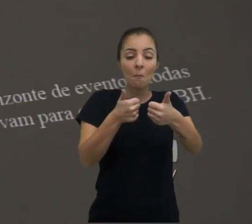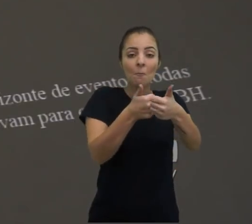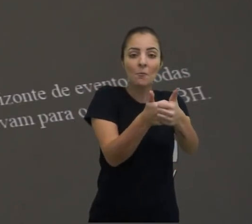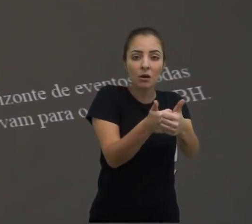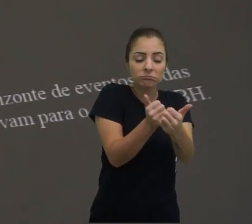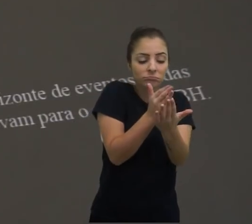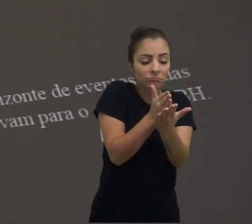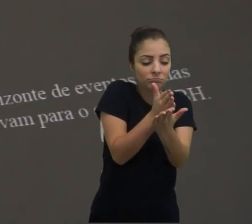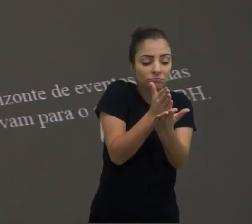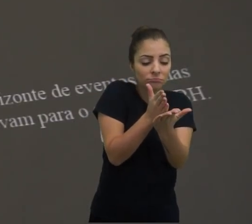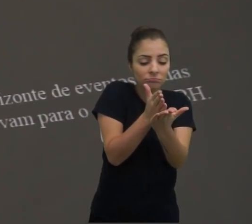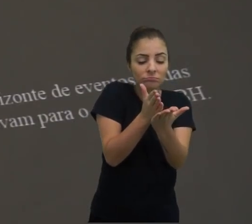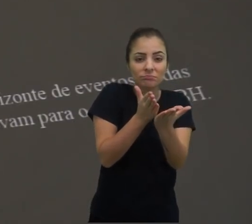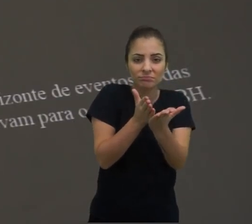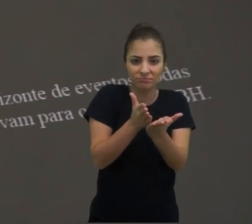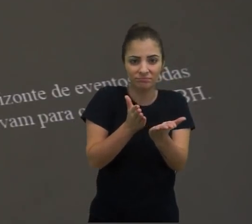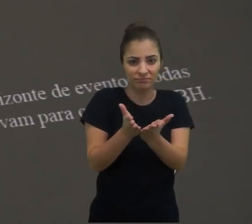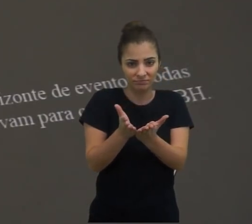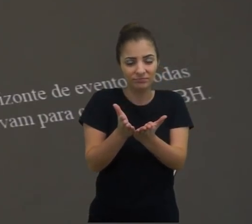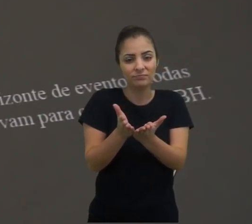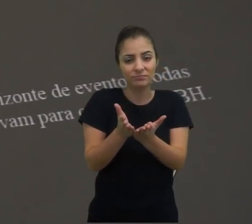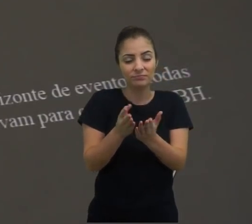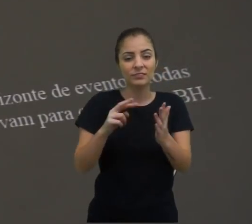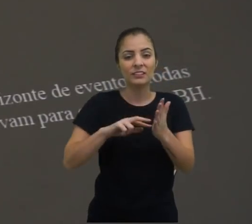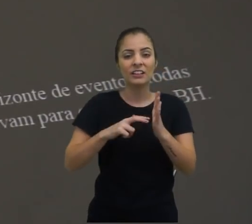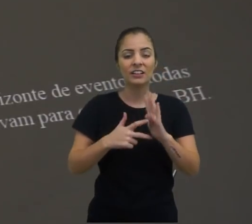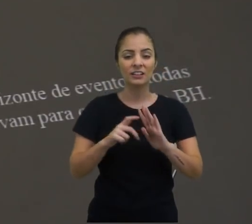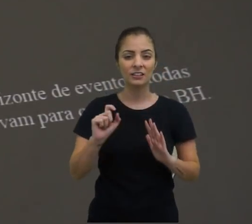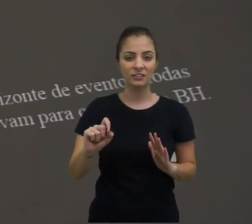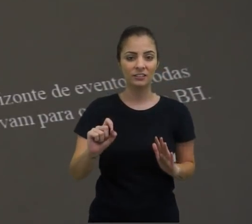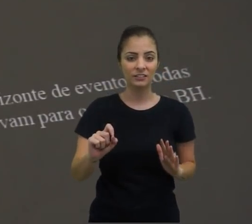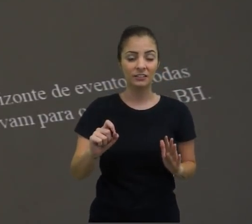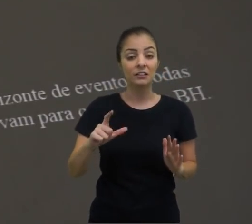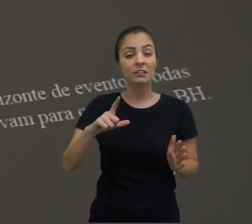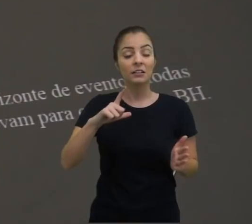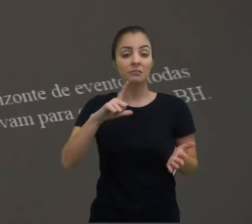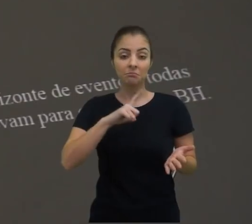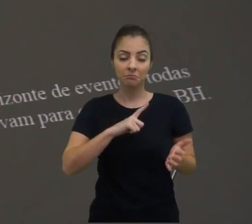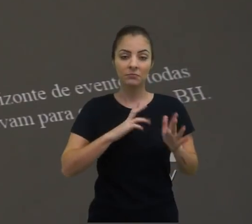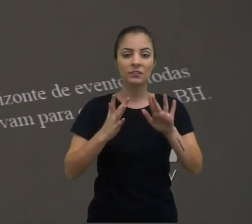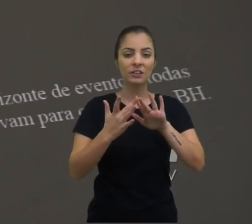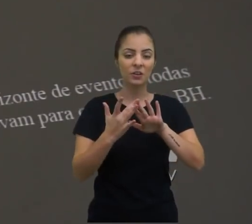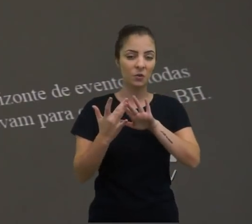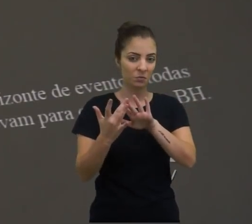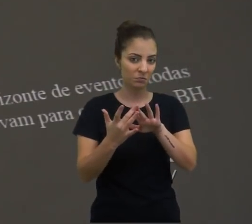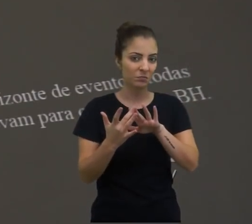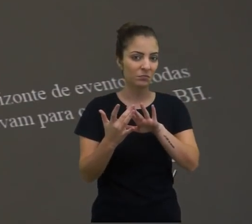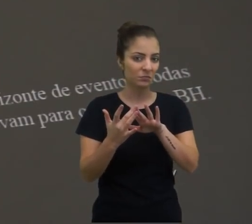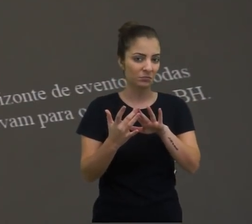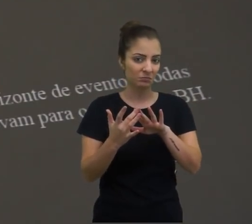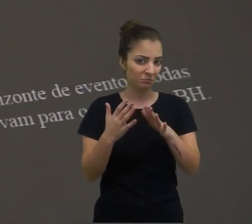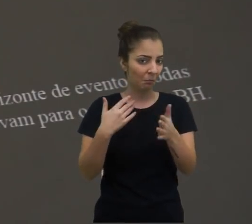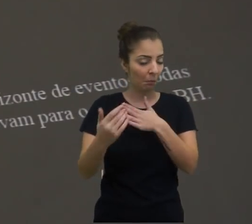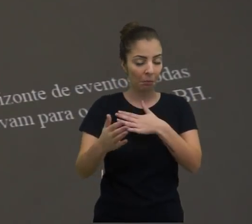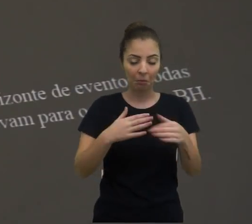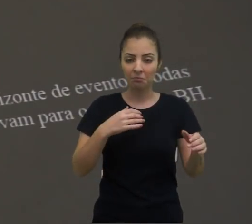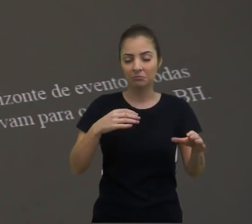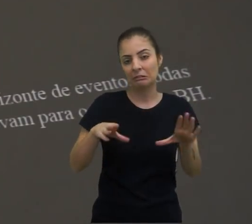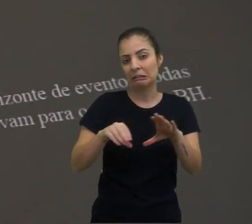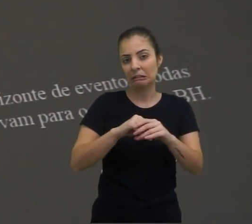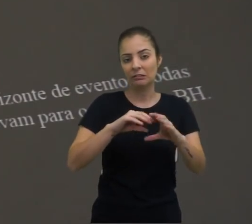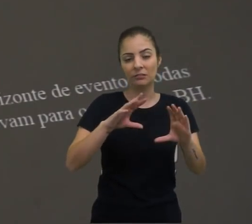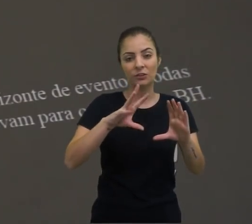aqui, ou seja, essas trajetórias bem próximas aqui, elas continuam tendo contato. Tá? mesmo estando dentro do buraco negro. É só quando